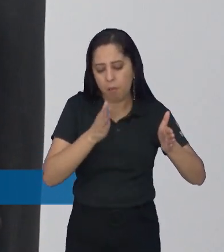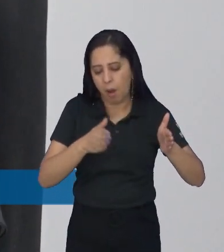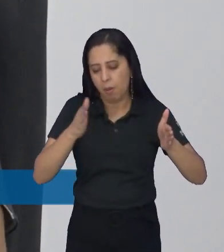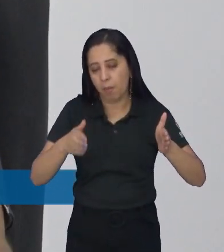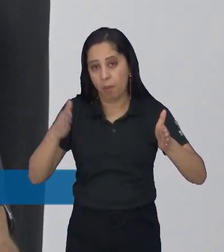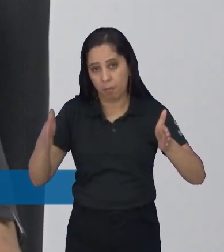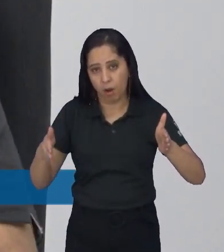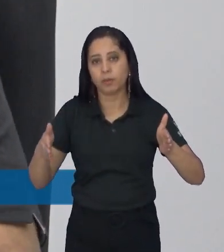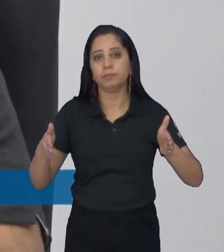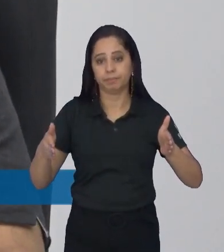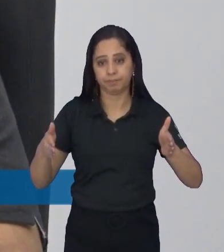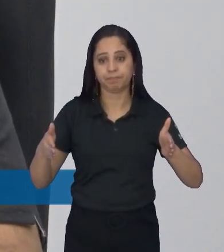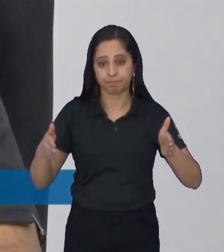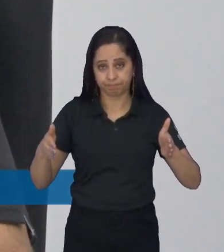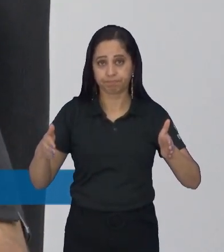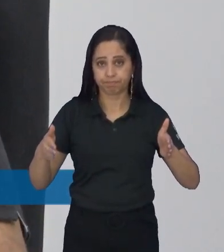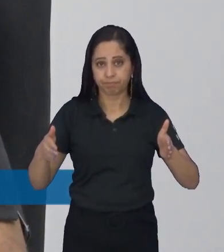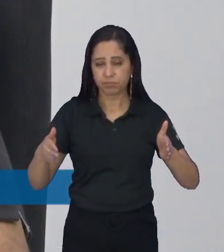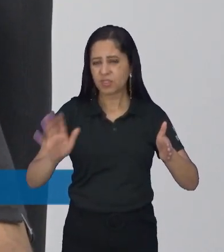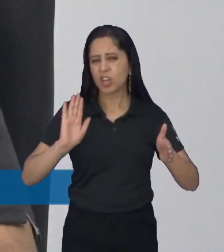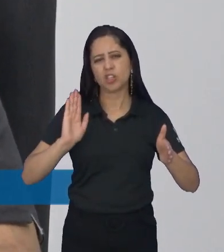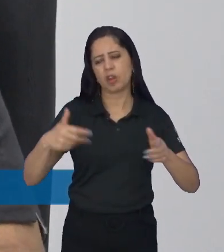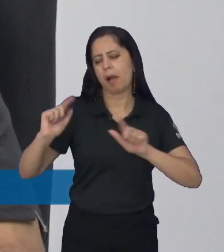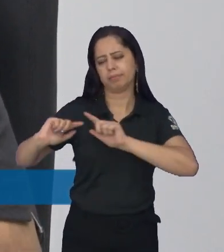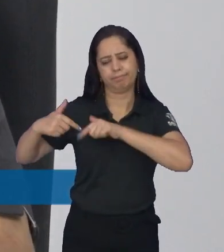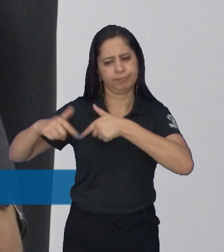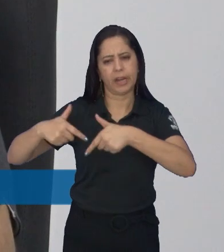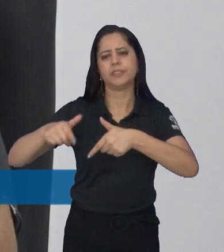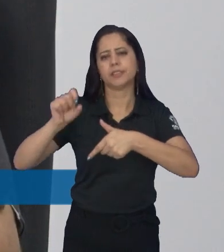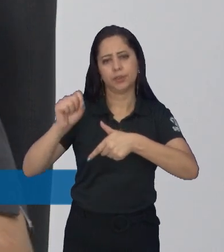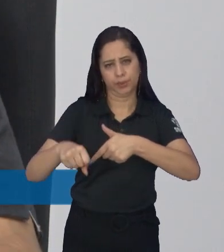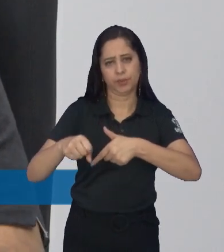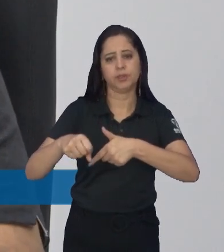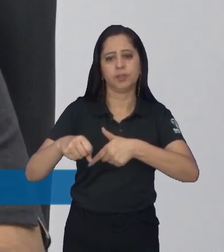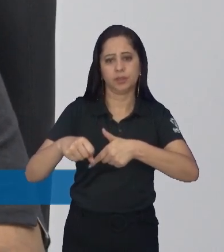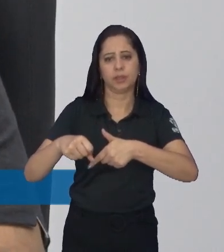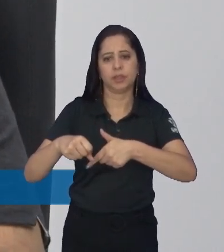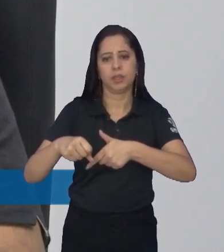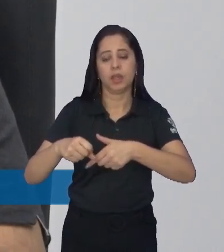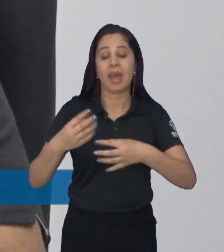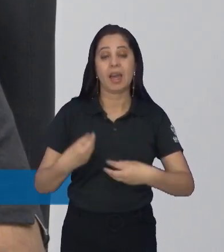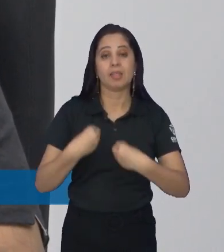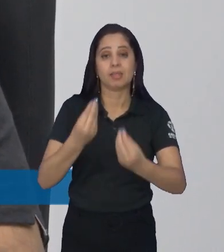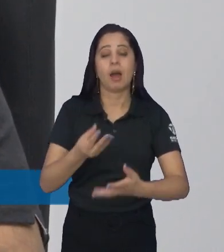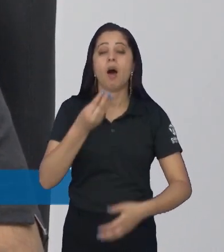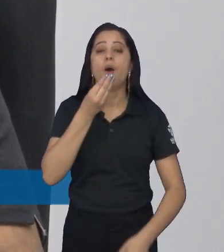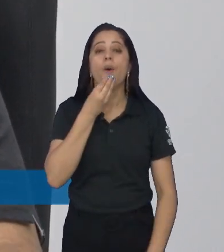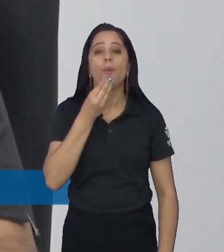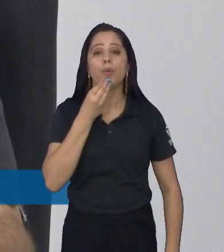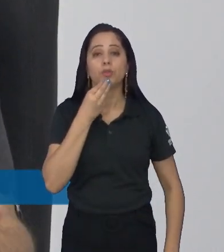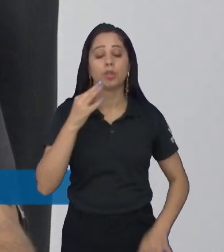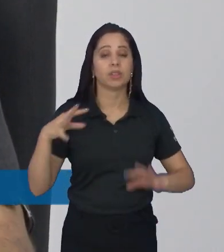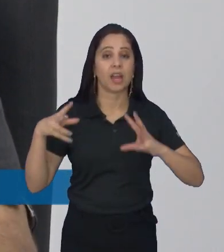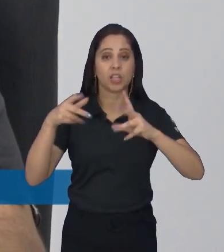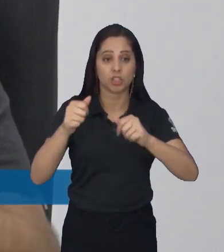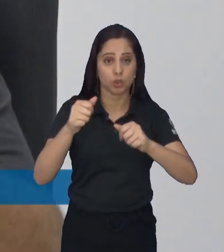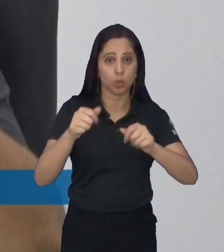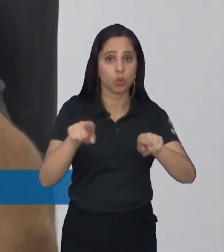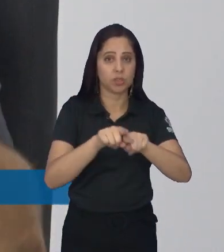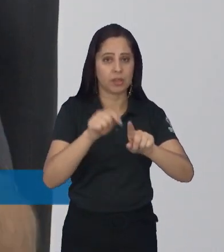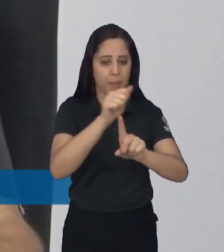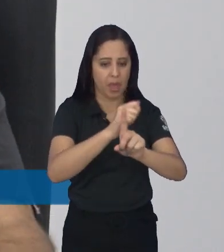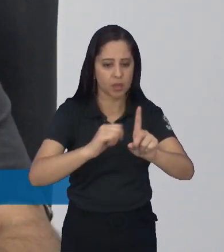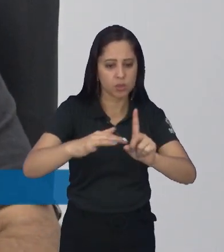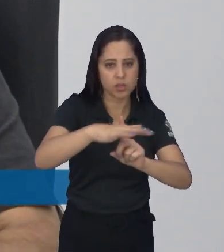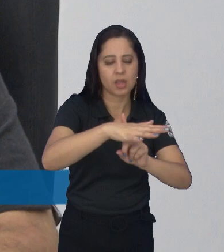nos colegiados Como já é a tradição nós também oferece a oportunidade para que todos e a sociedade civil